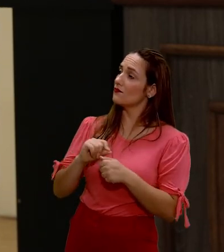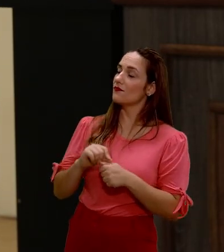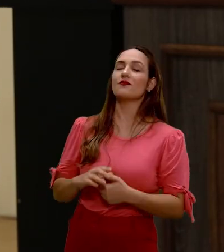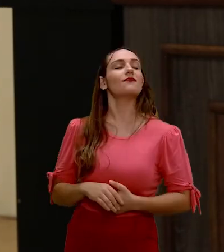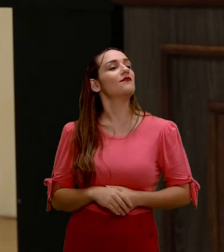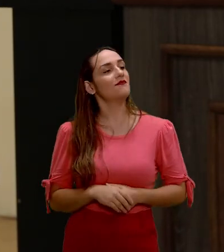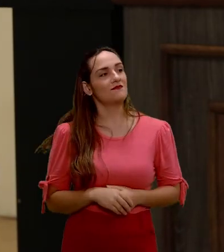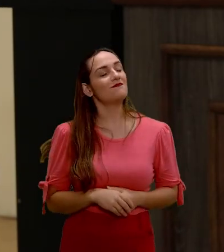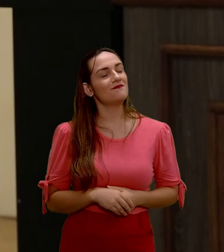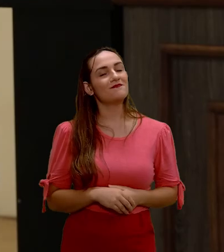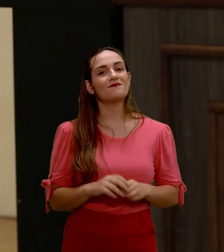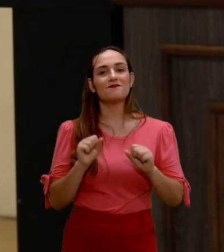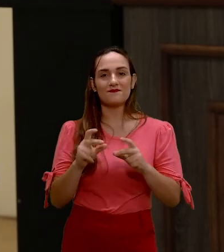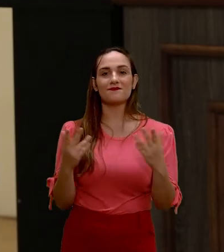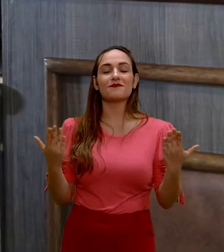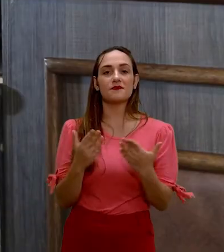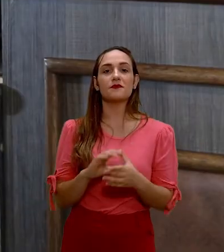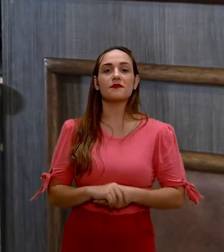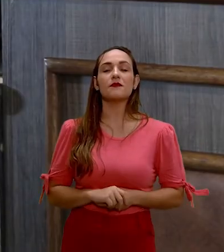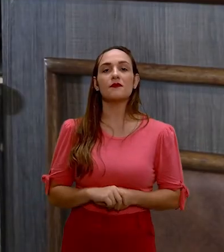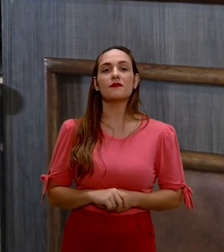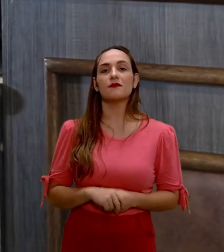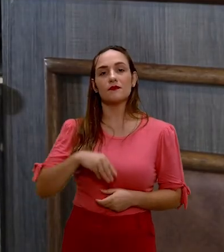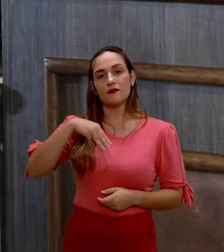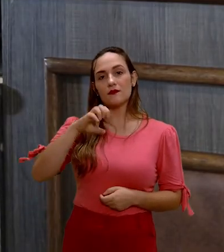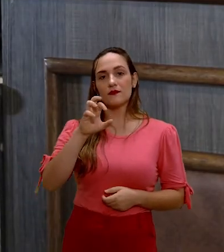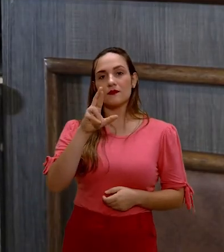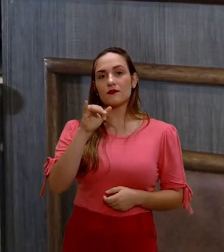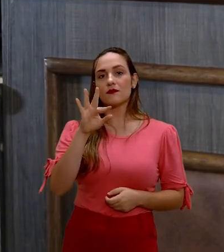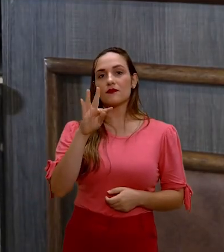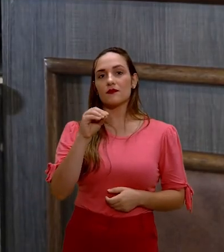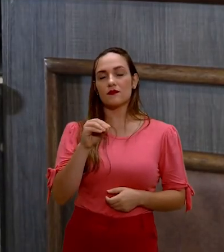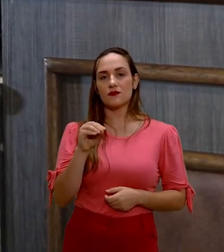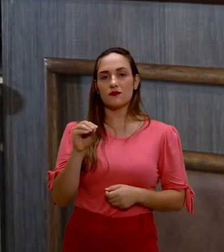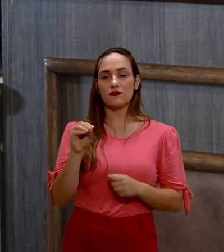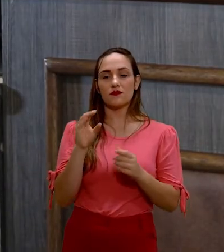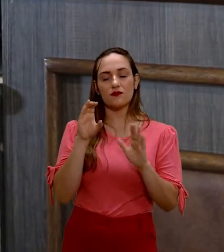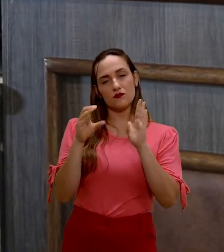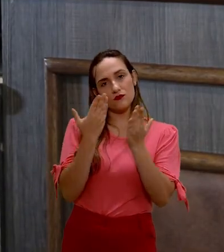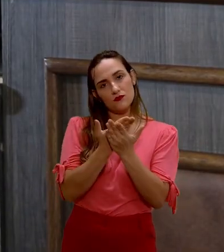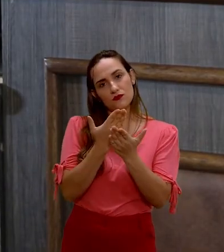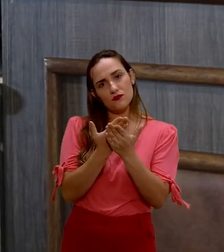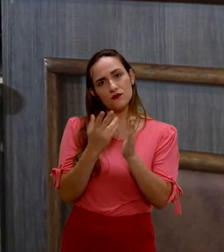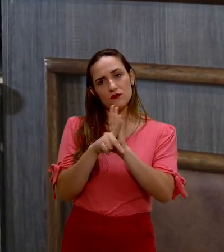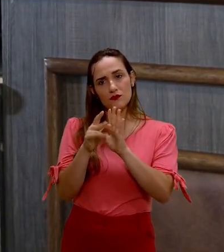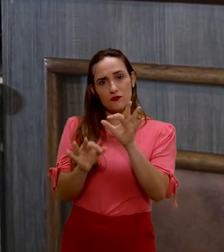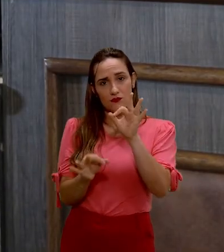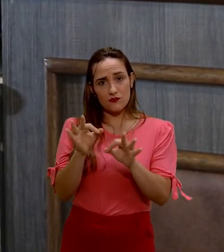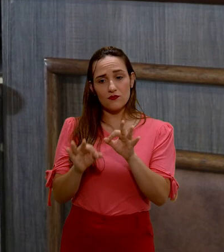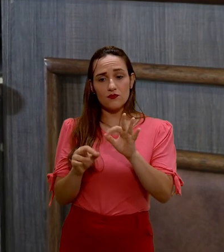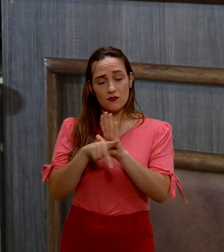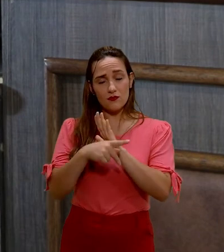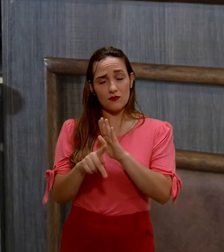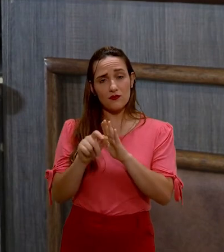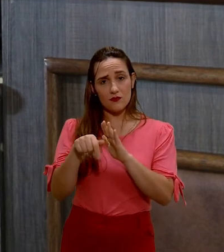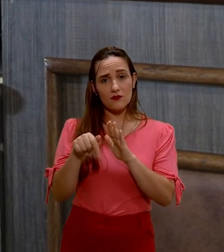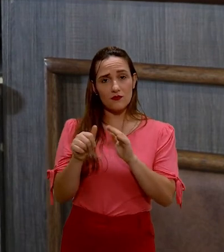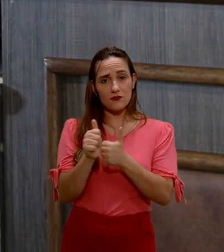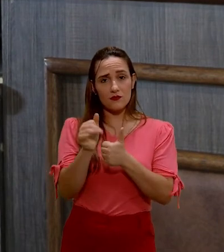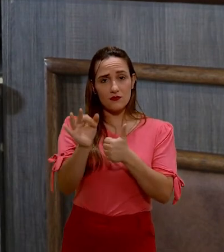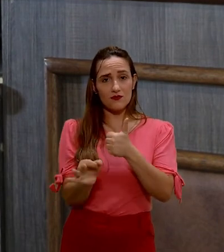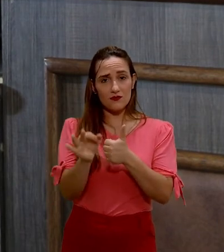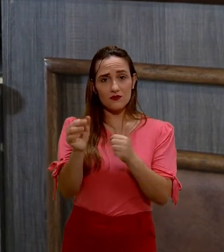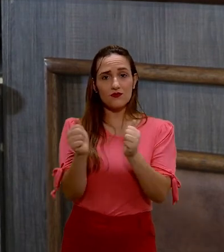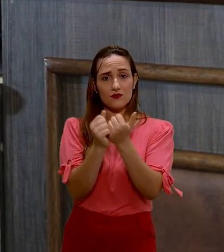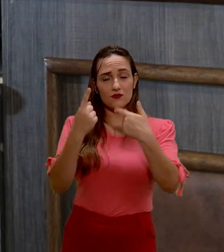por que a gente faz isso. Termina aqui mais um Mérito da Questão, programa do Tribunal de Justiça de Mato